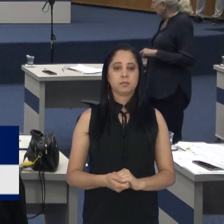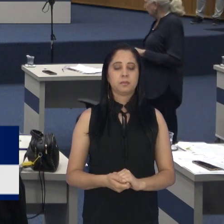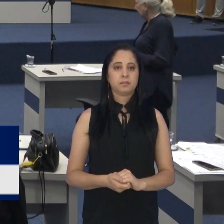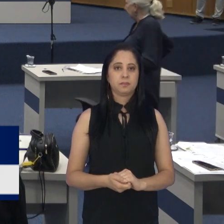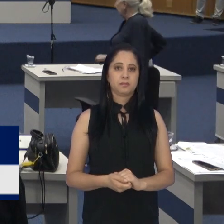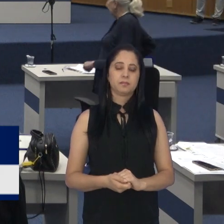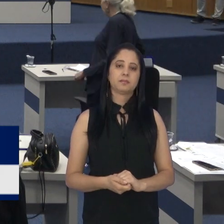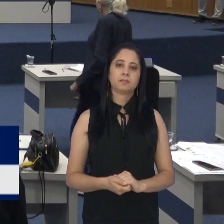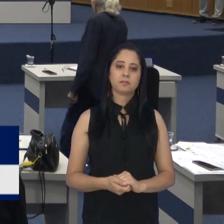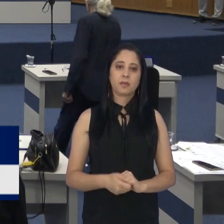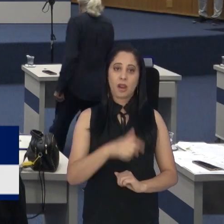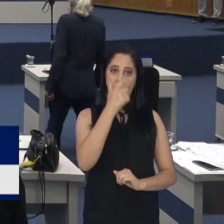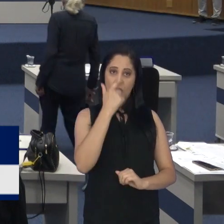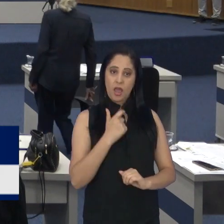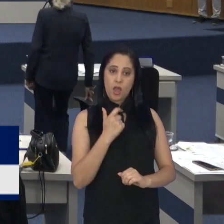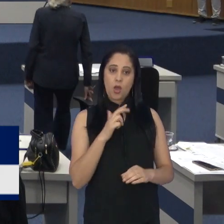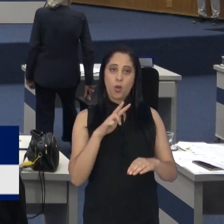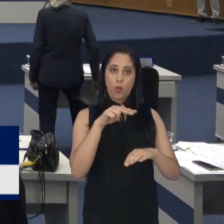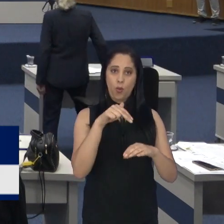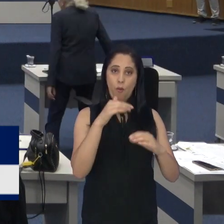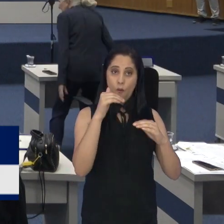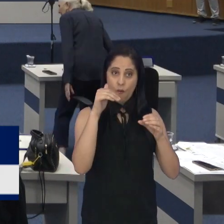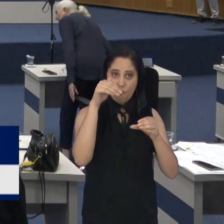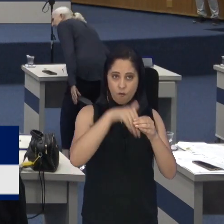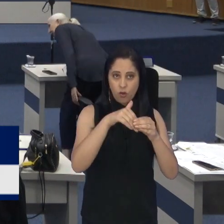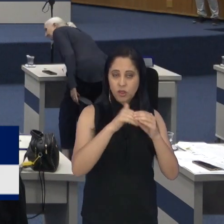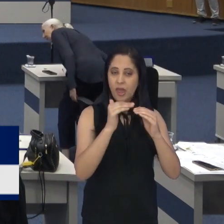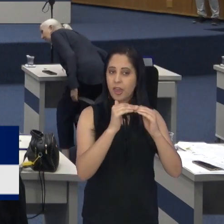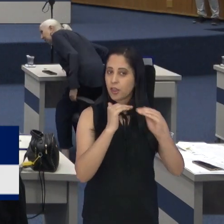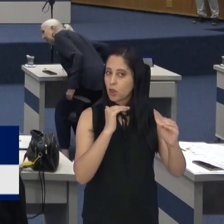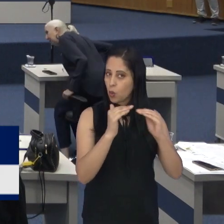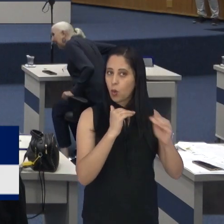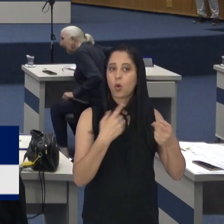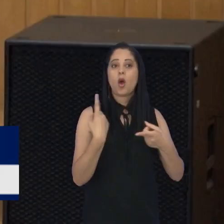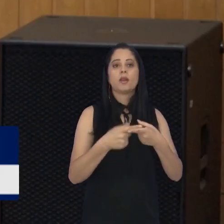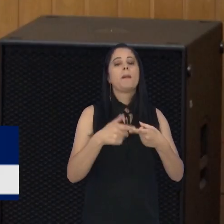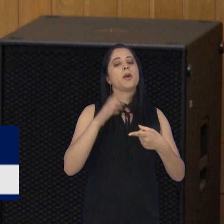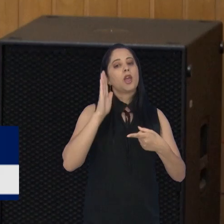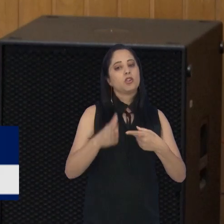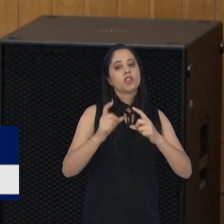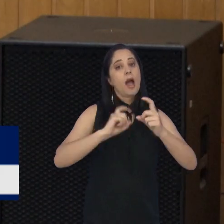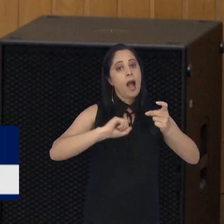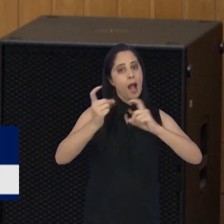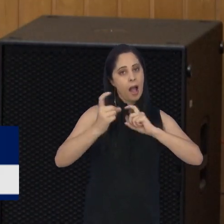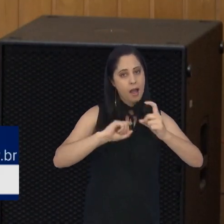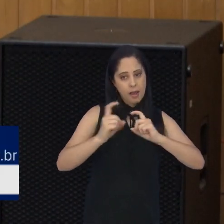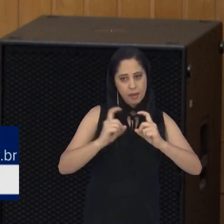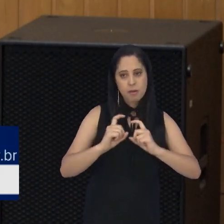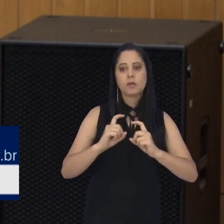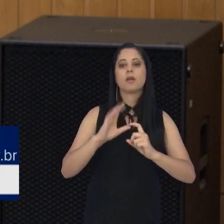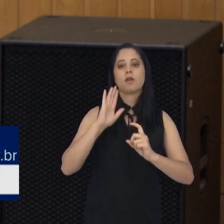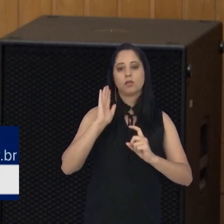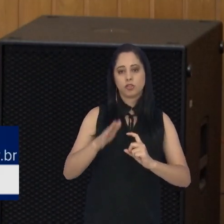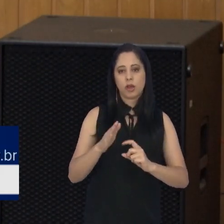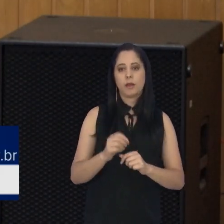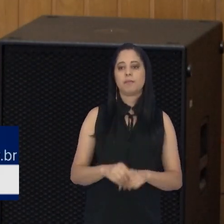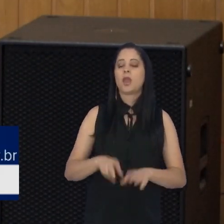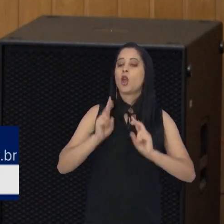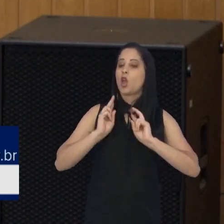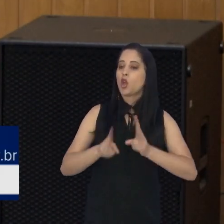Baseio meu voto contrário na reunião que eu tive com o pessoal da cultura, escutei eles, como eu sempre faço para dar um